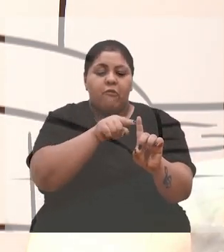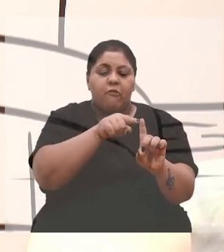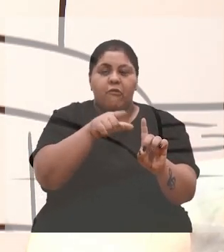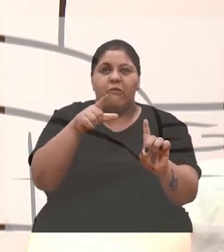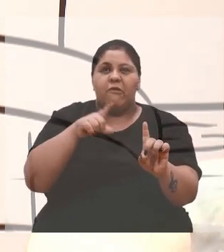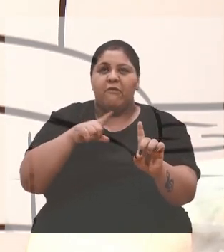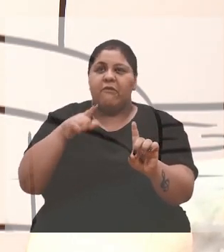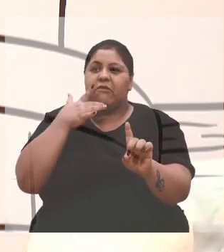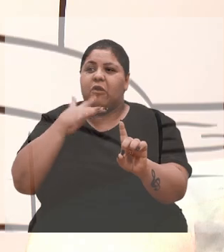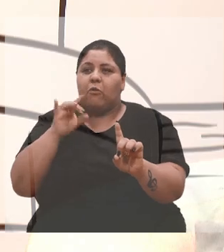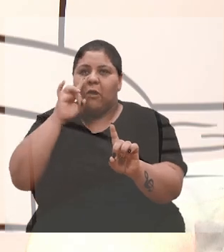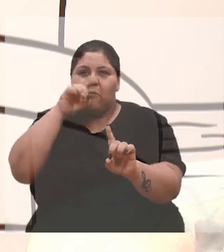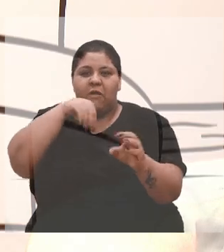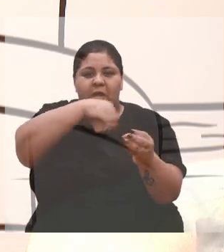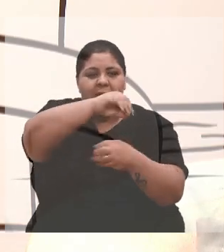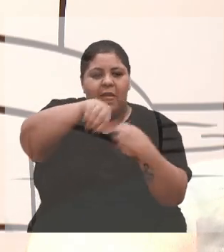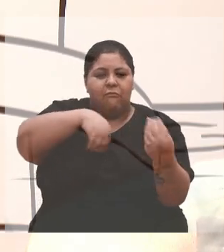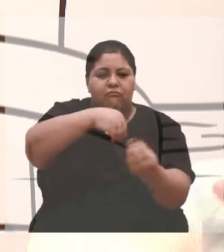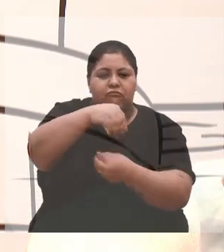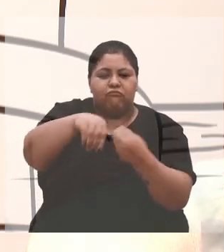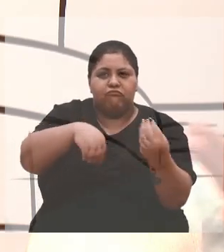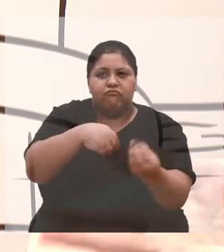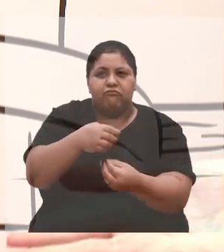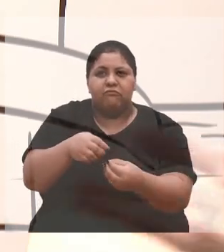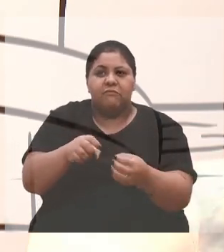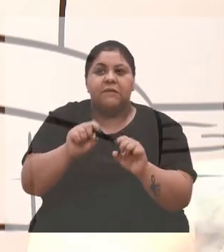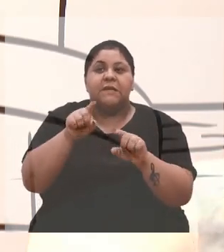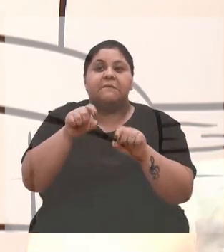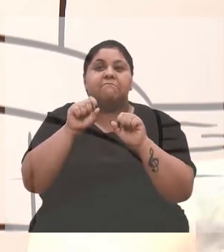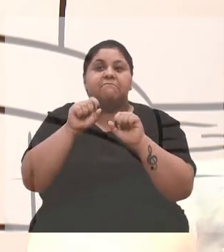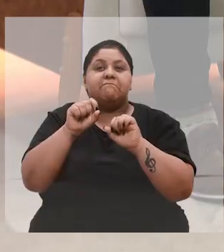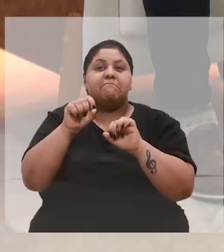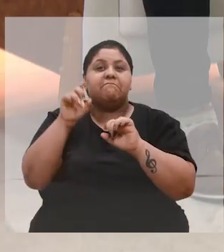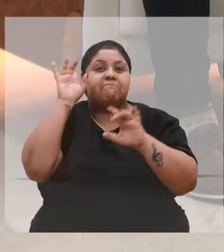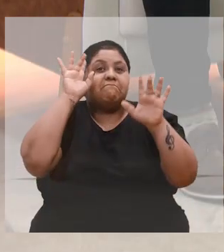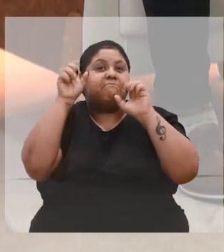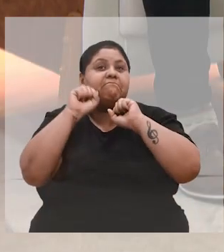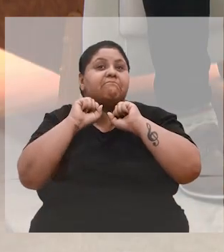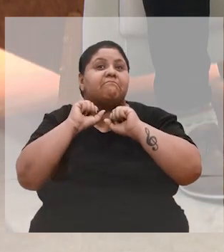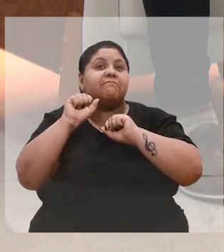e ele tem cor amarela. E daí, adivinha?